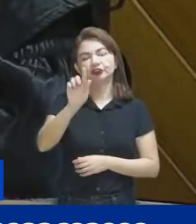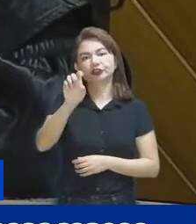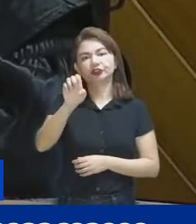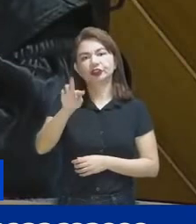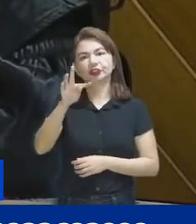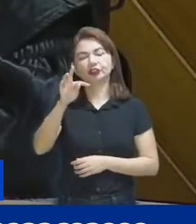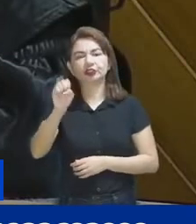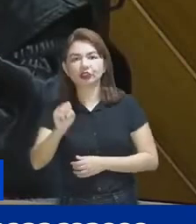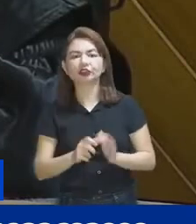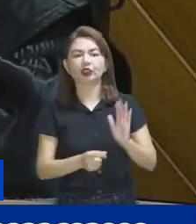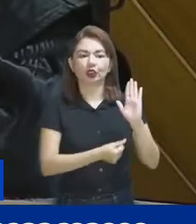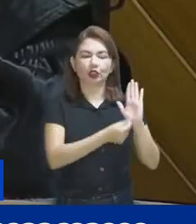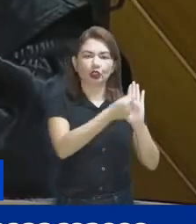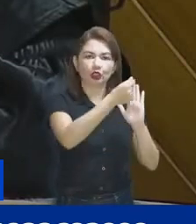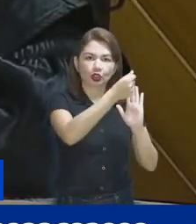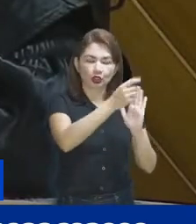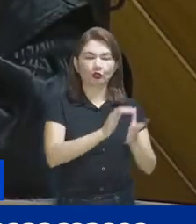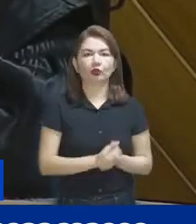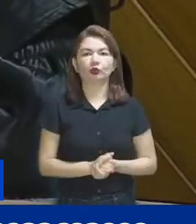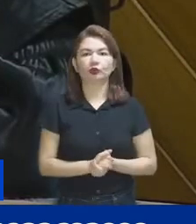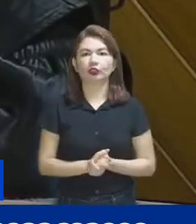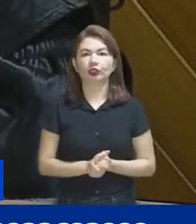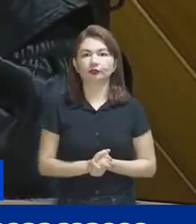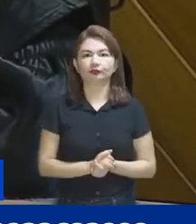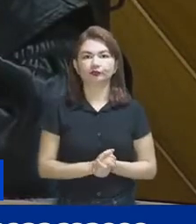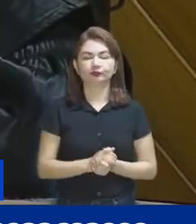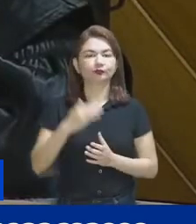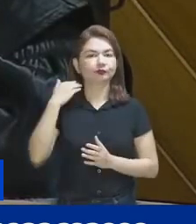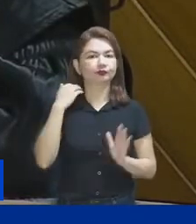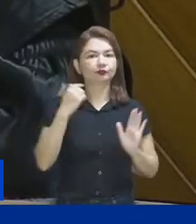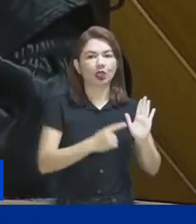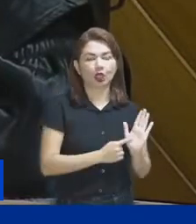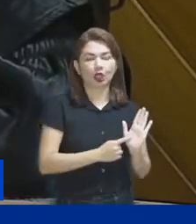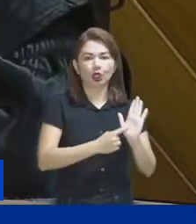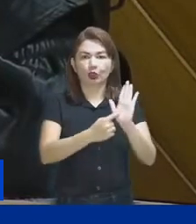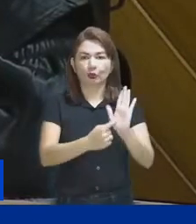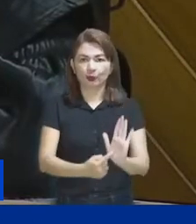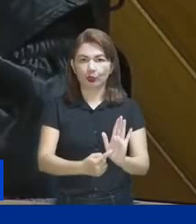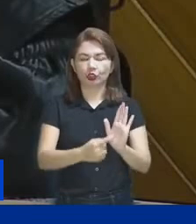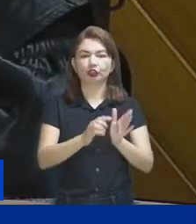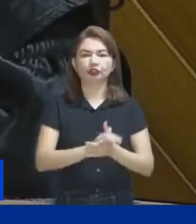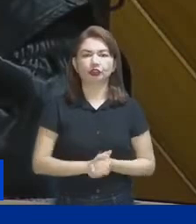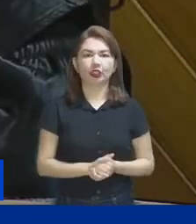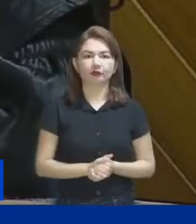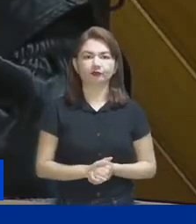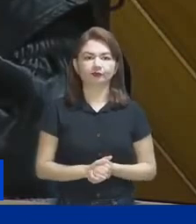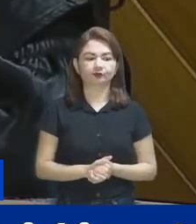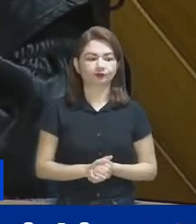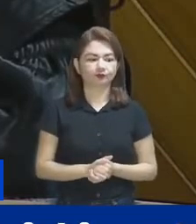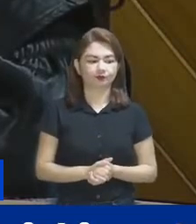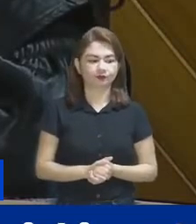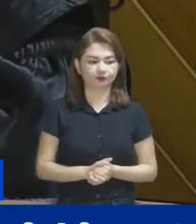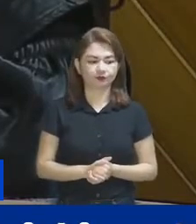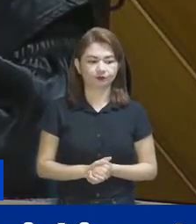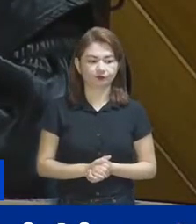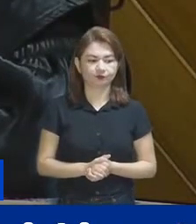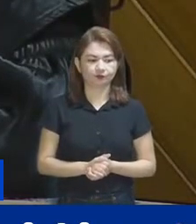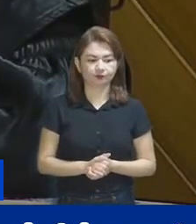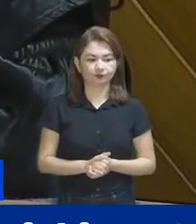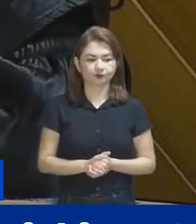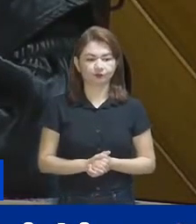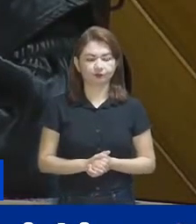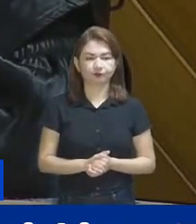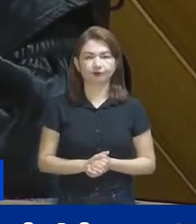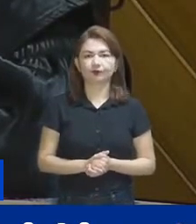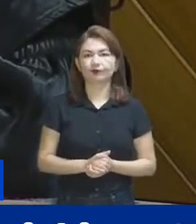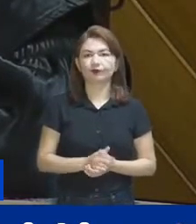0601 5805 72 022 603 000, a origem Macapá,